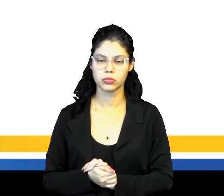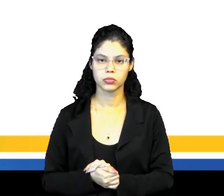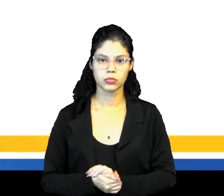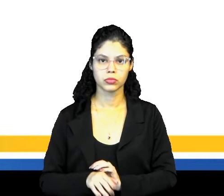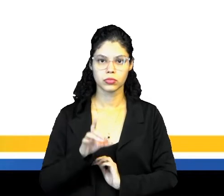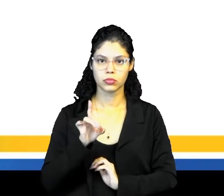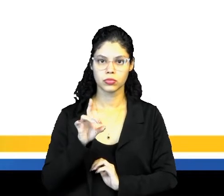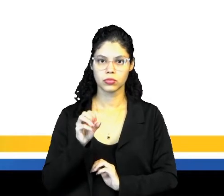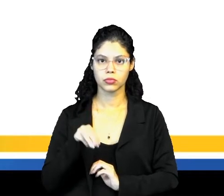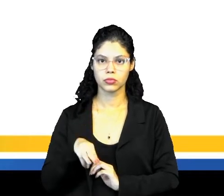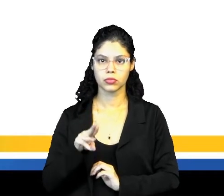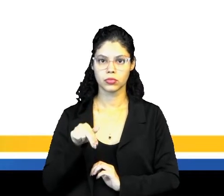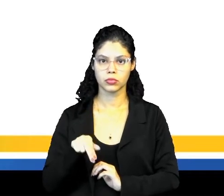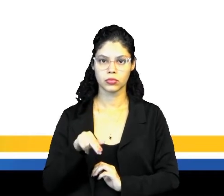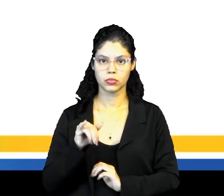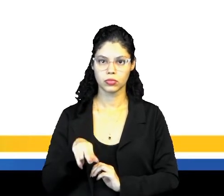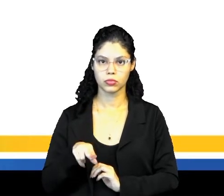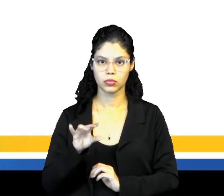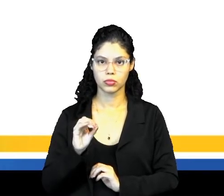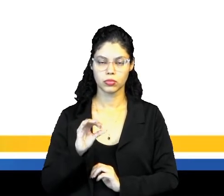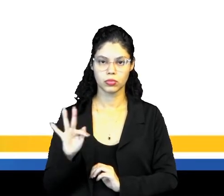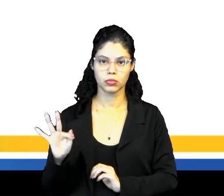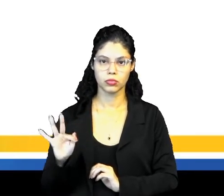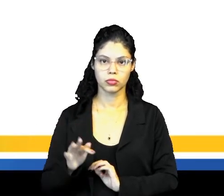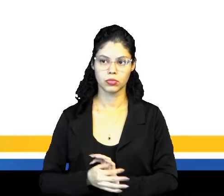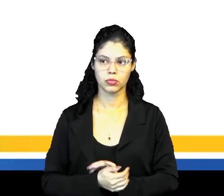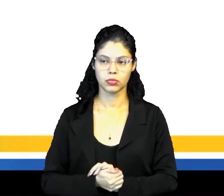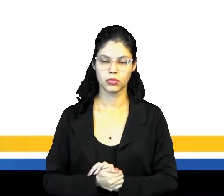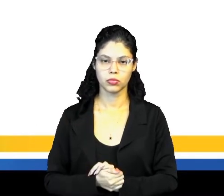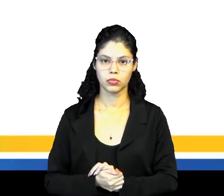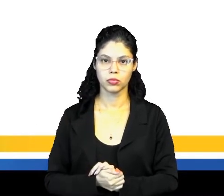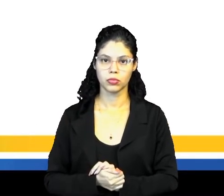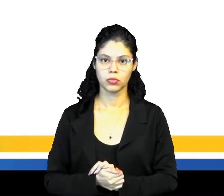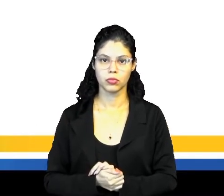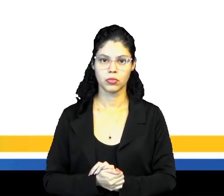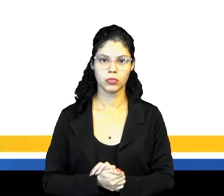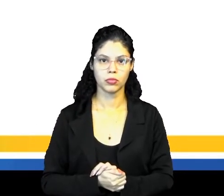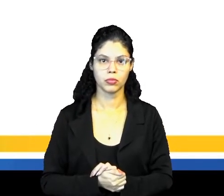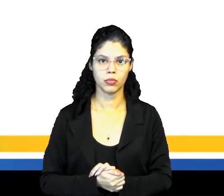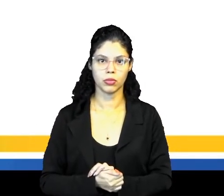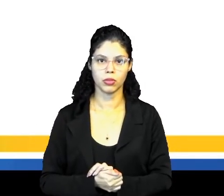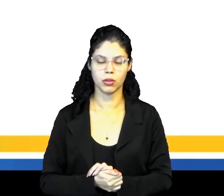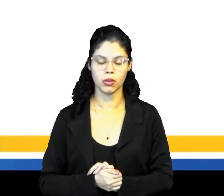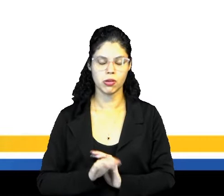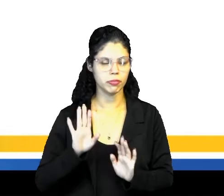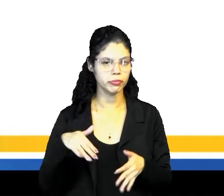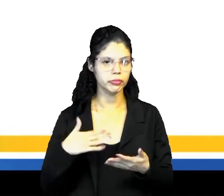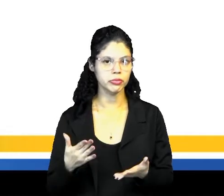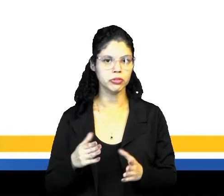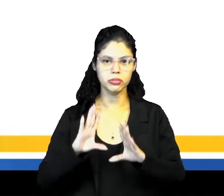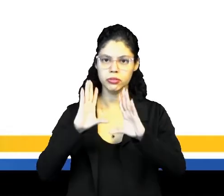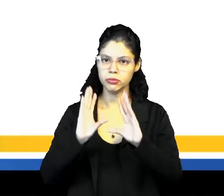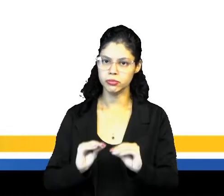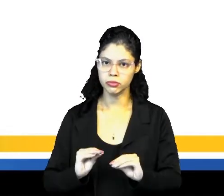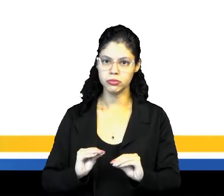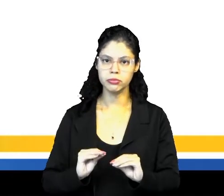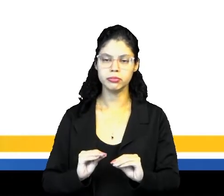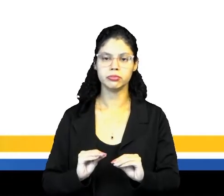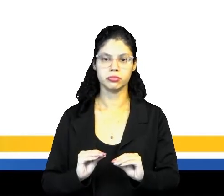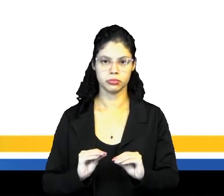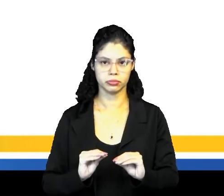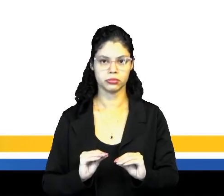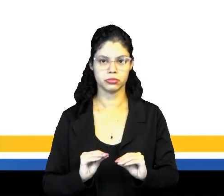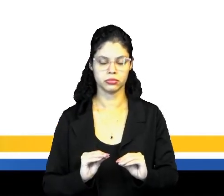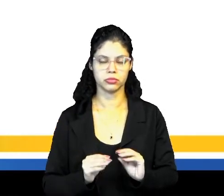in e off, né? Se turn on é para ligar, qual seria ali para o sentido de